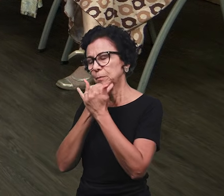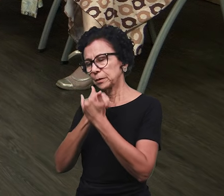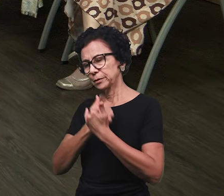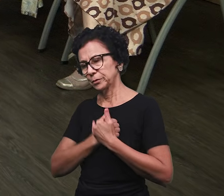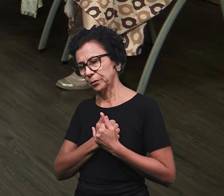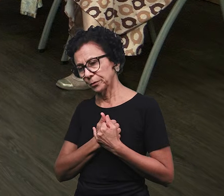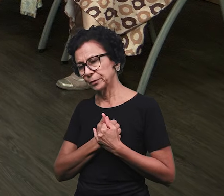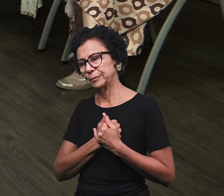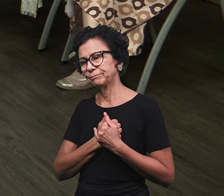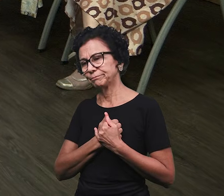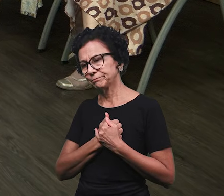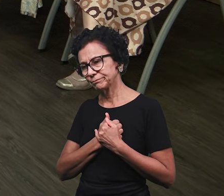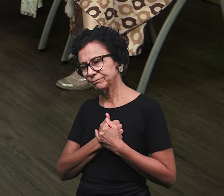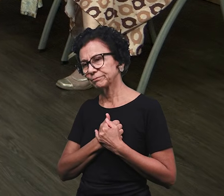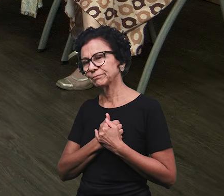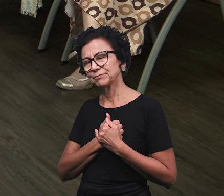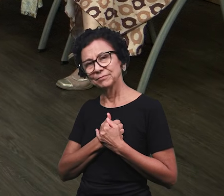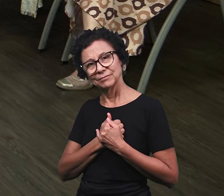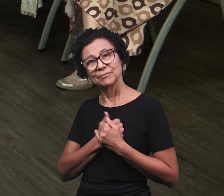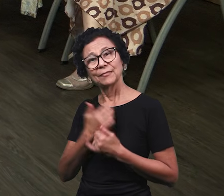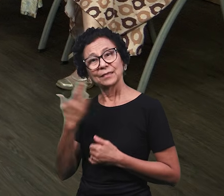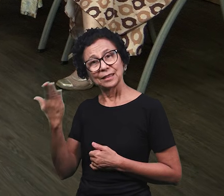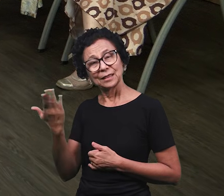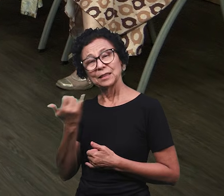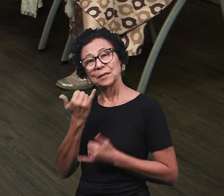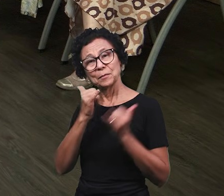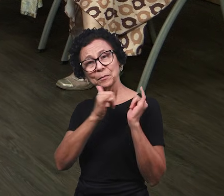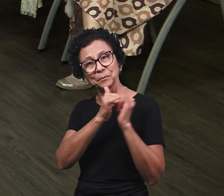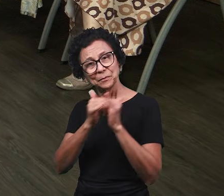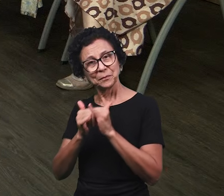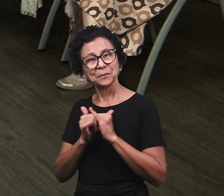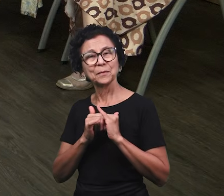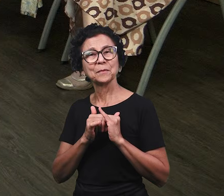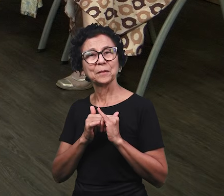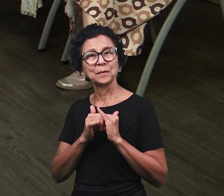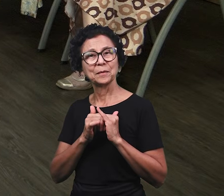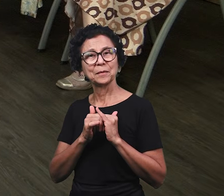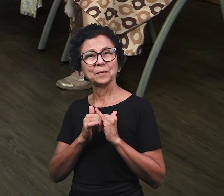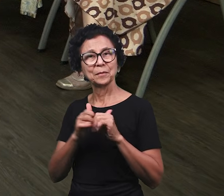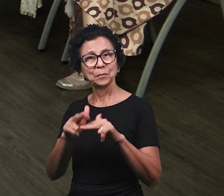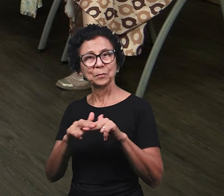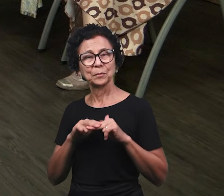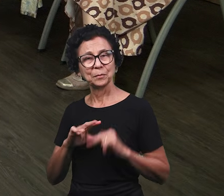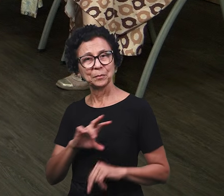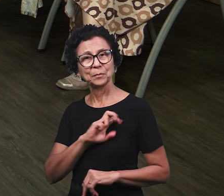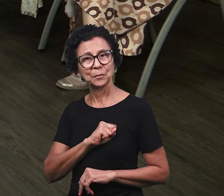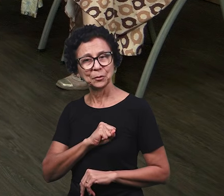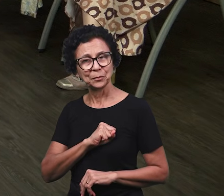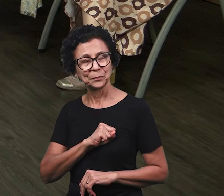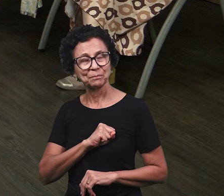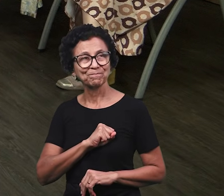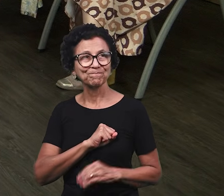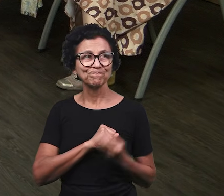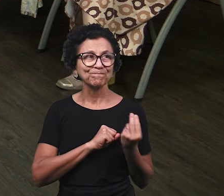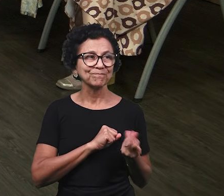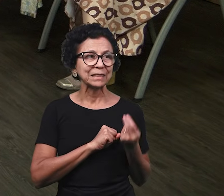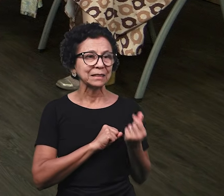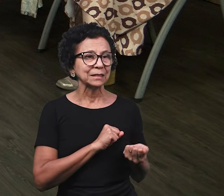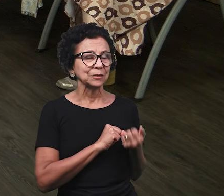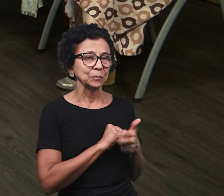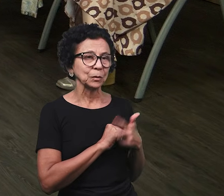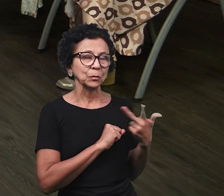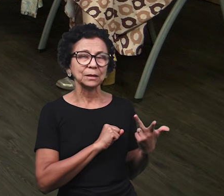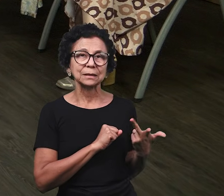olha, fazer menção, Ele nos perdoa, nos ama. Então isso, e instantaneamente,